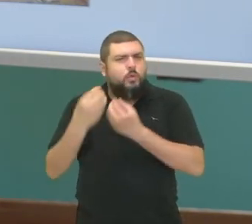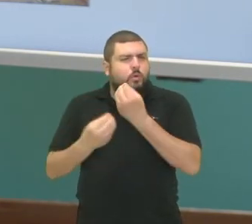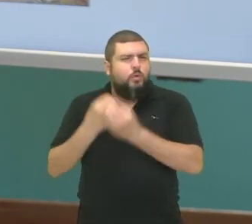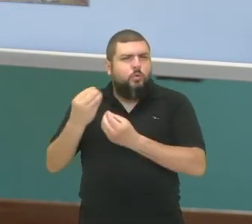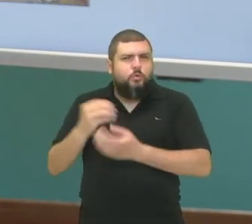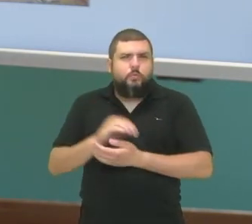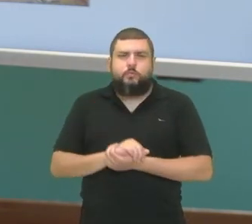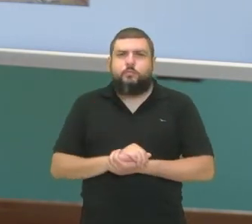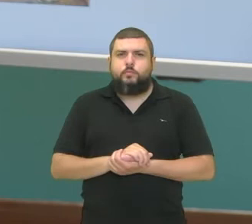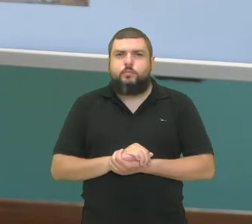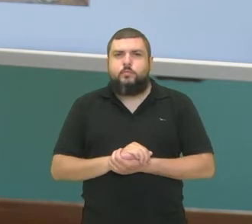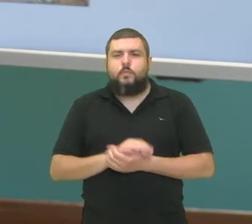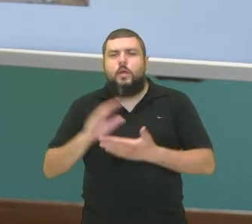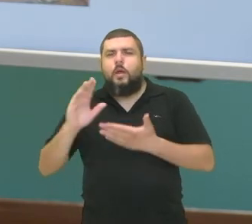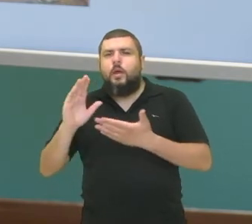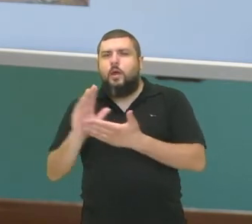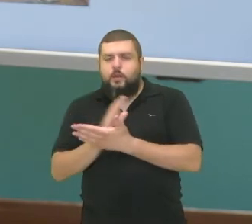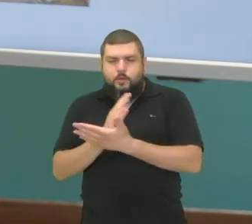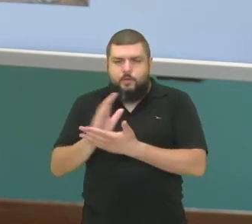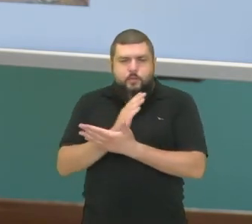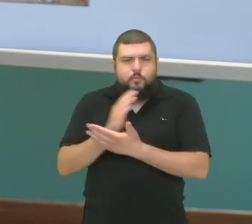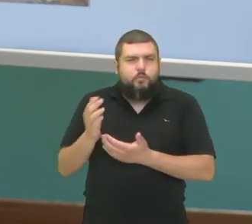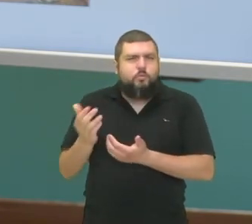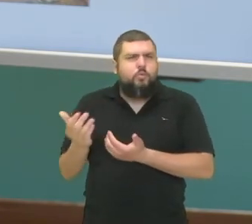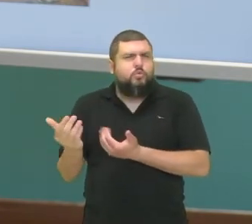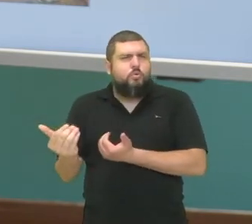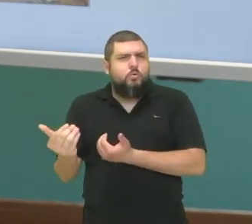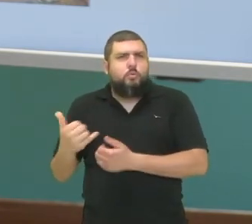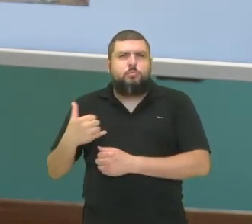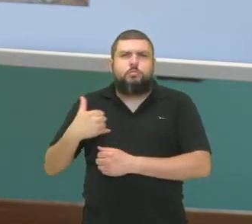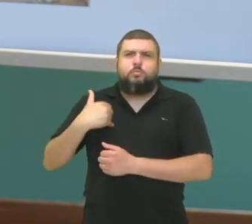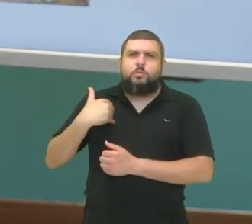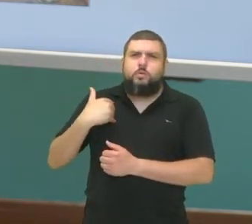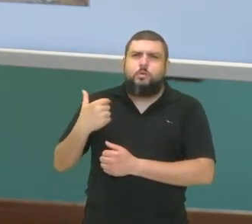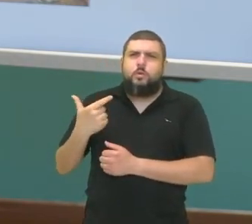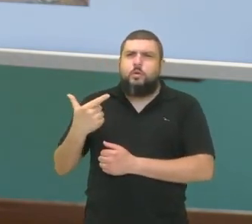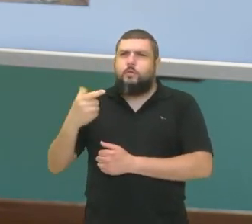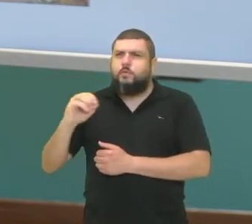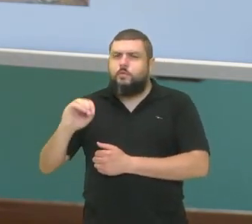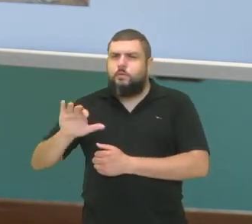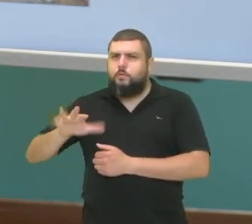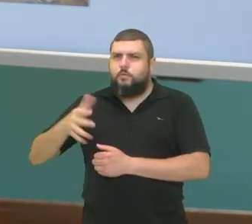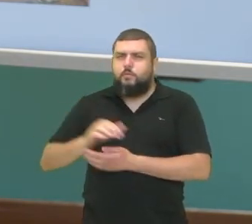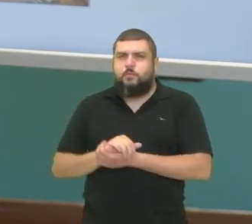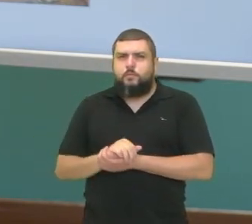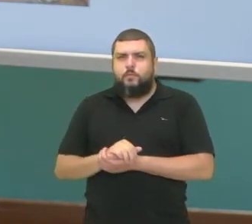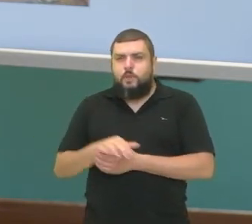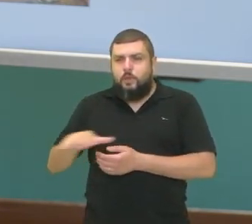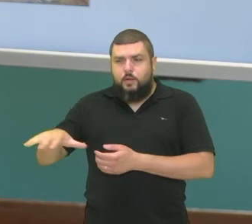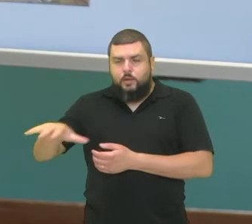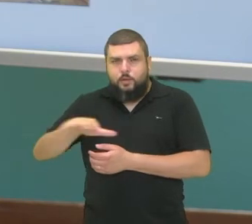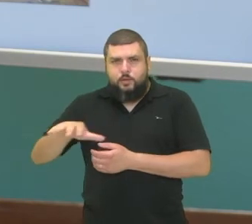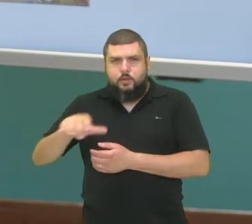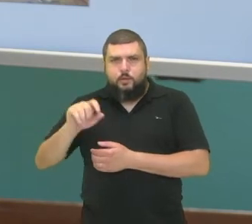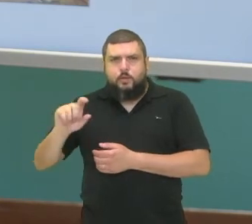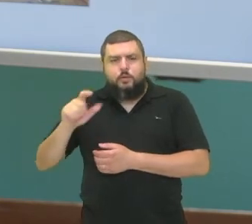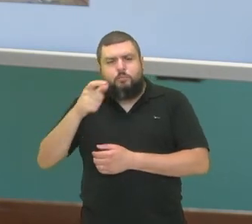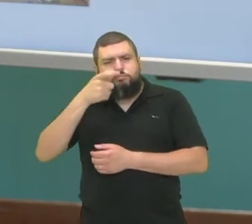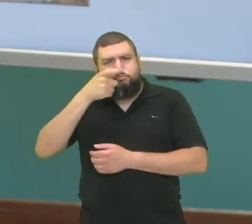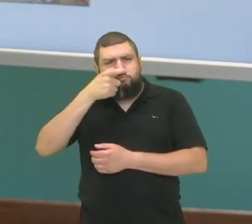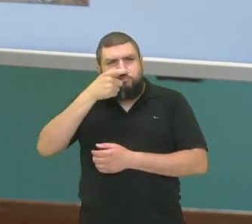pré-rafaelitas, eles eram muito jovens. Você tem ali cerca de 20 anos, 20 e poucos anos. Estes ingleses, eles estavam ali